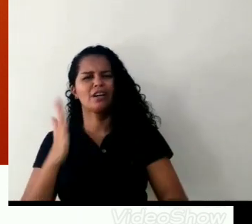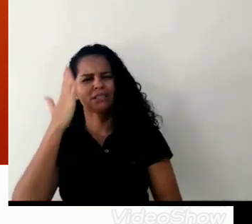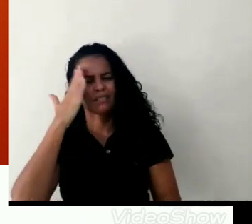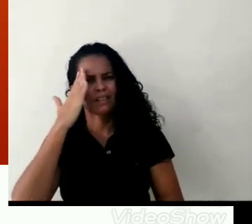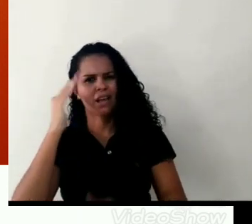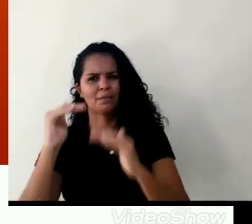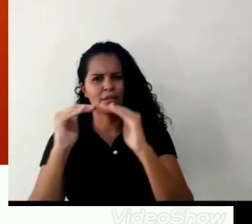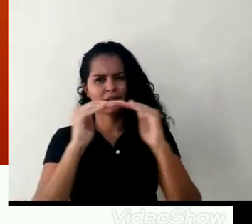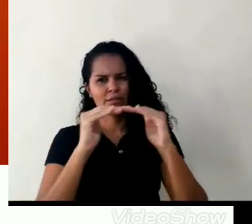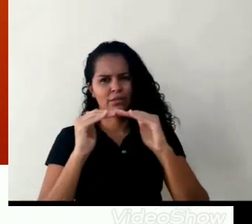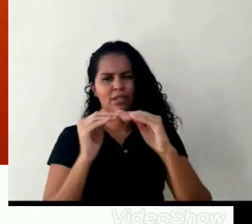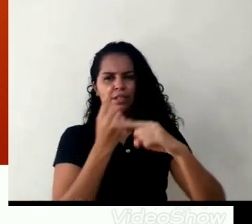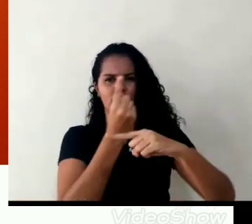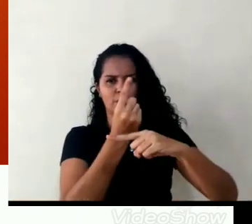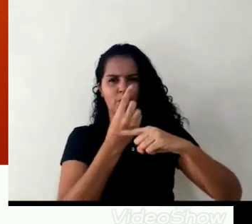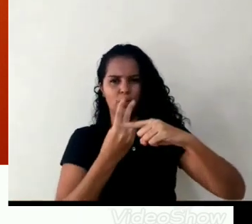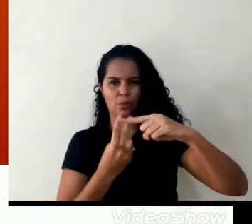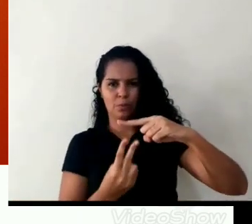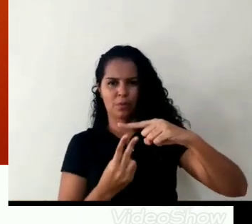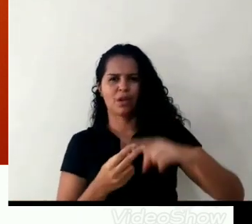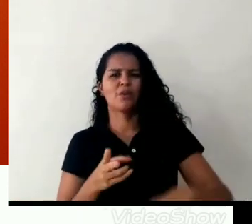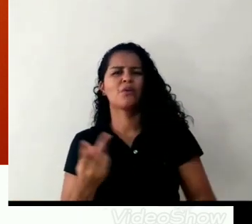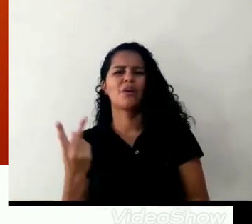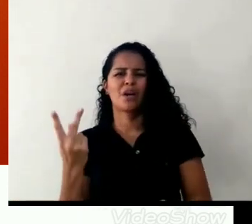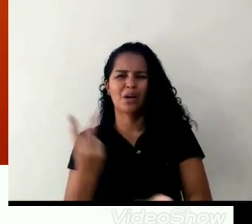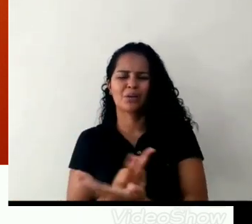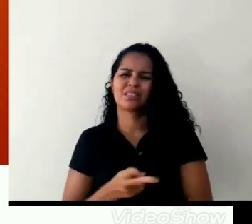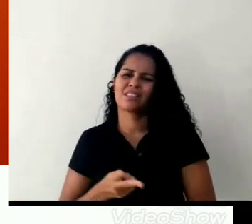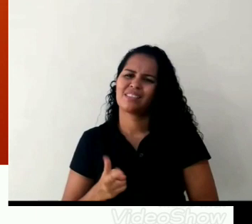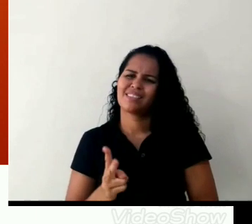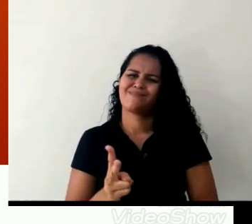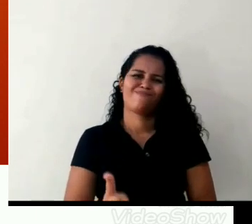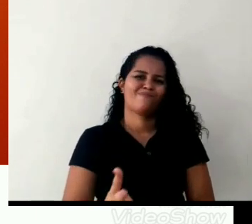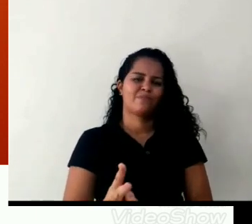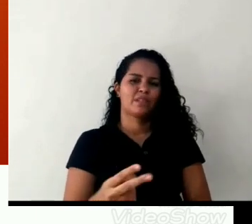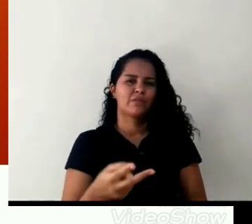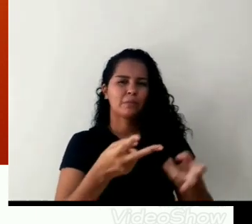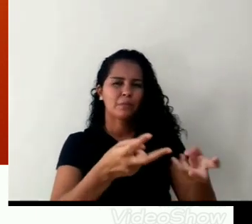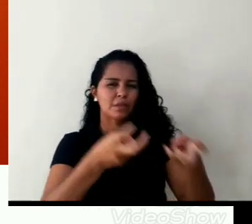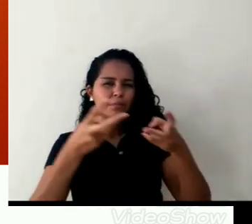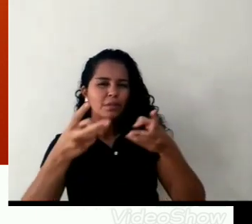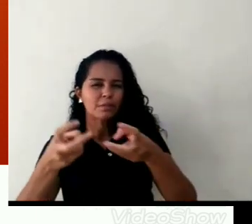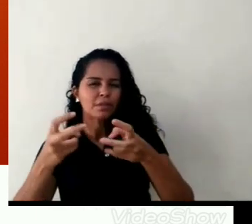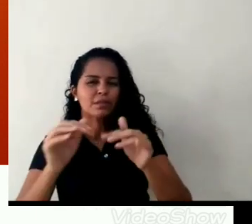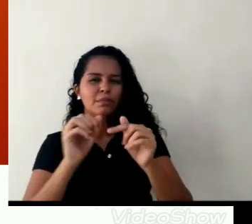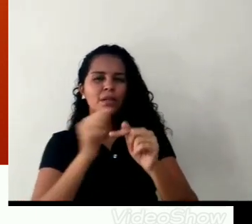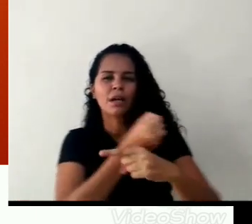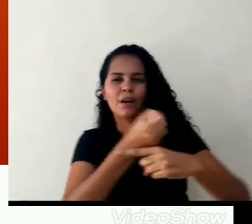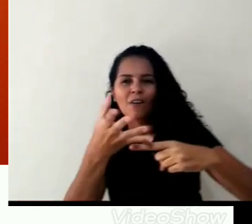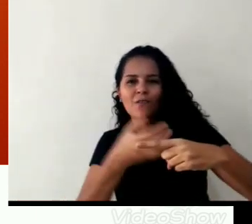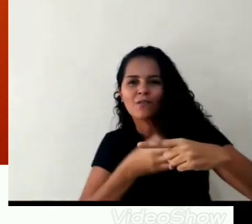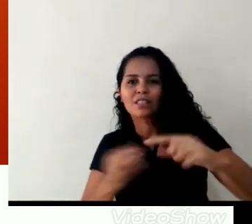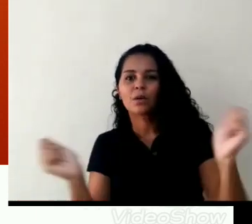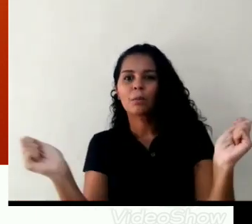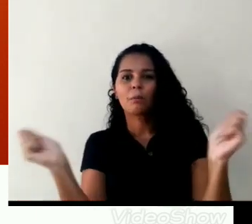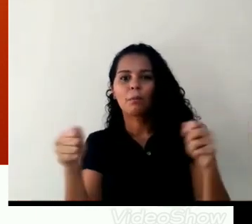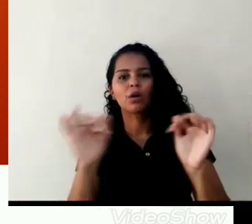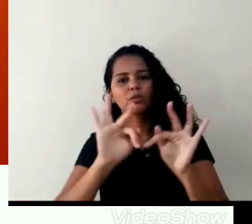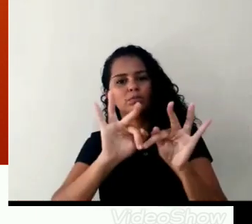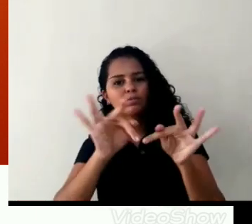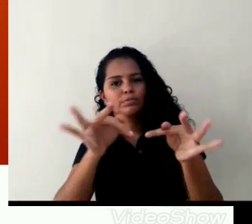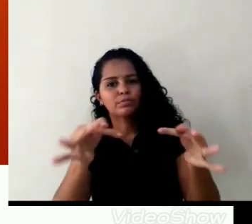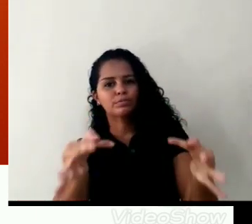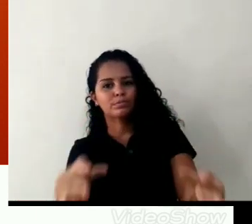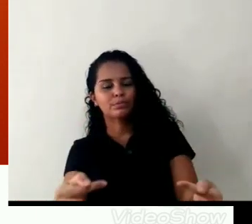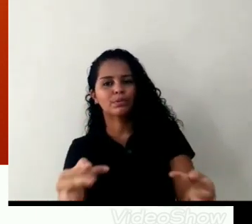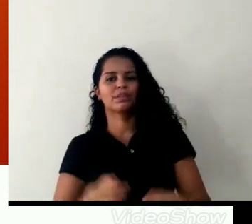deparar com frações que podem ser simplificadas. Nesse caso, o 3, que é o numerador, e o 6, que é o denominador, podem ser ambos divididos